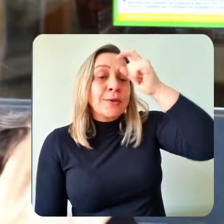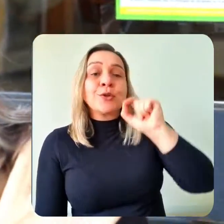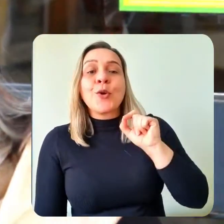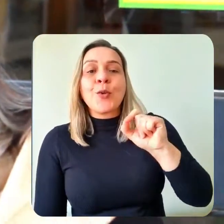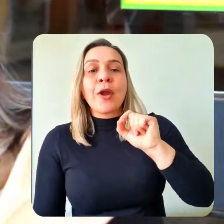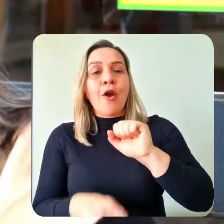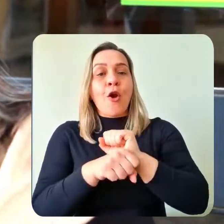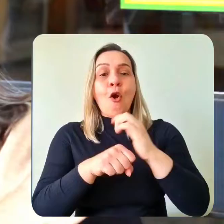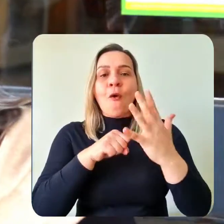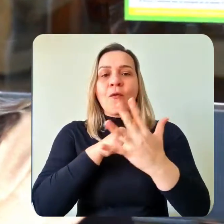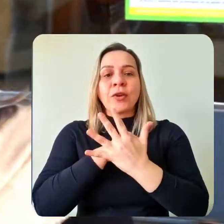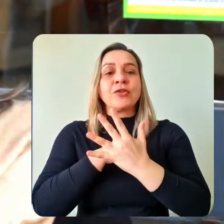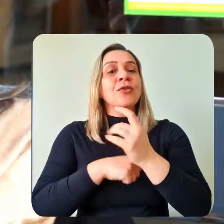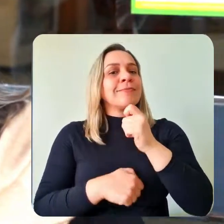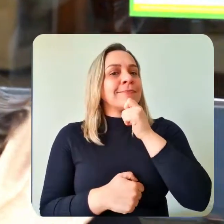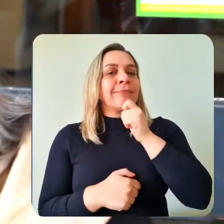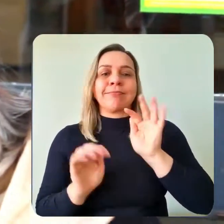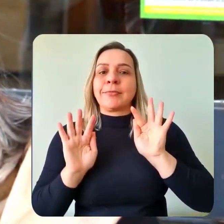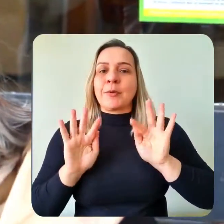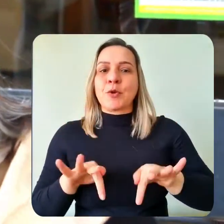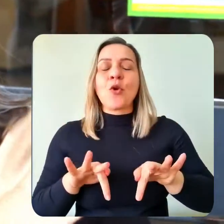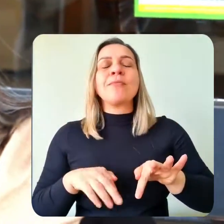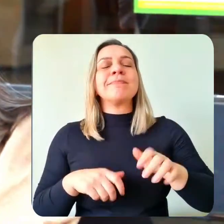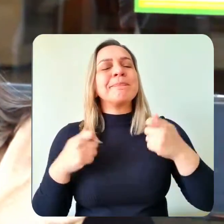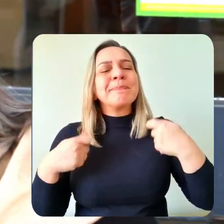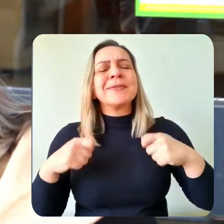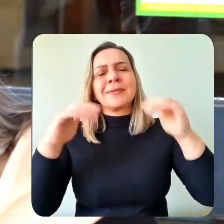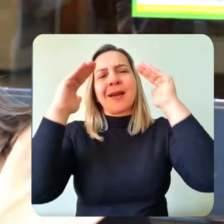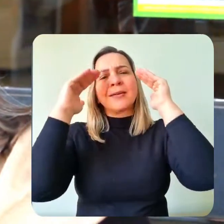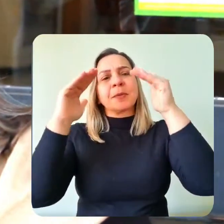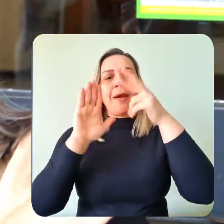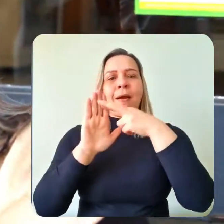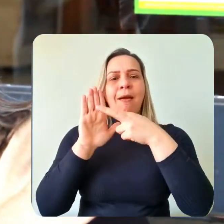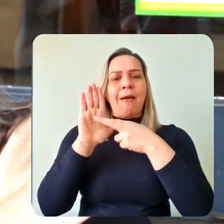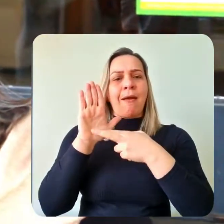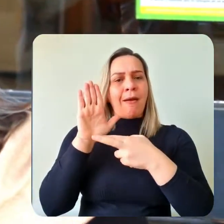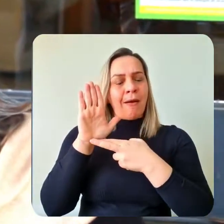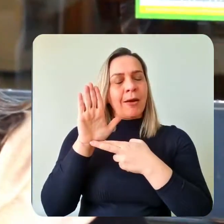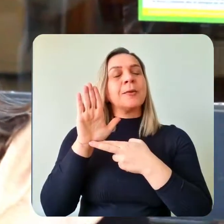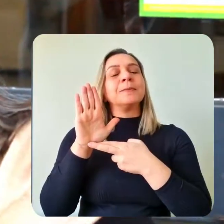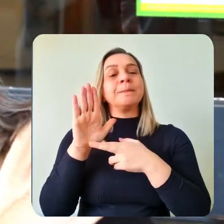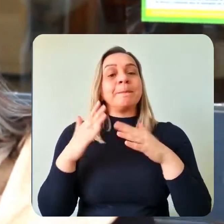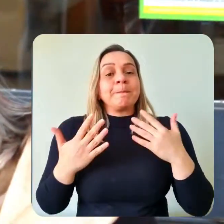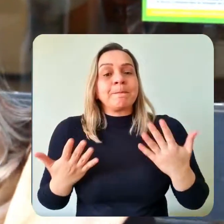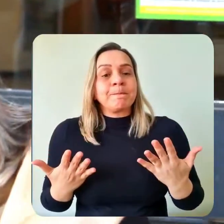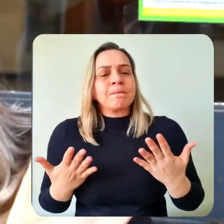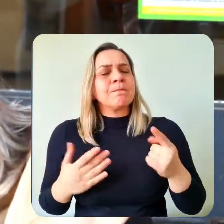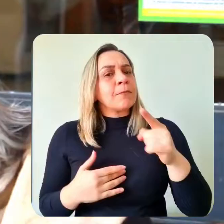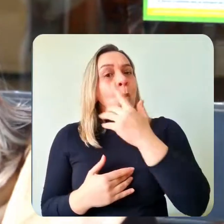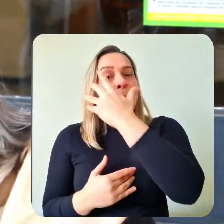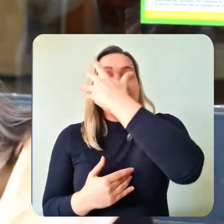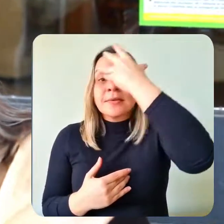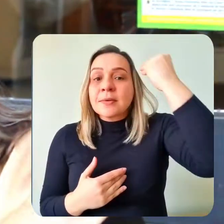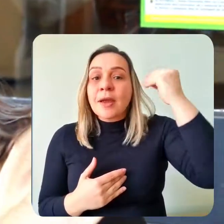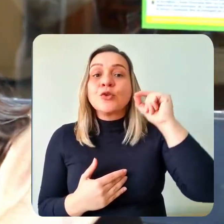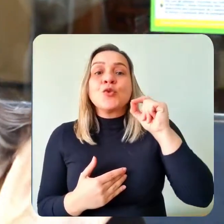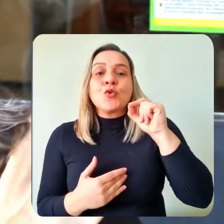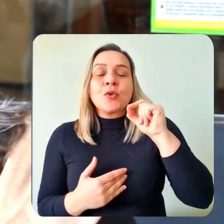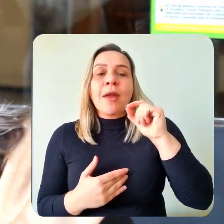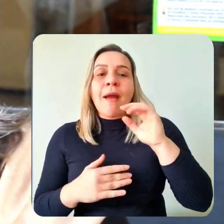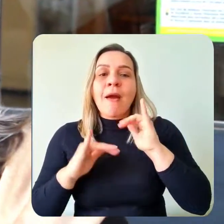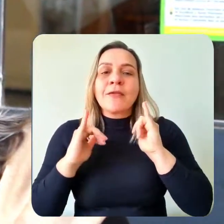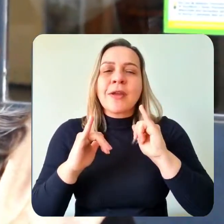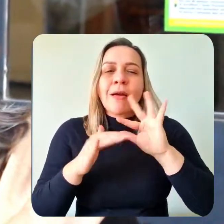superamos o contexto de pandemia e precisamos sim seguir os nossos protocolos. Então, não esqueçam de informar seu